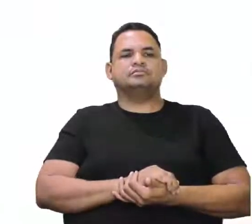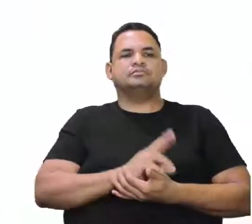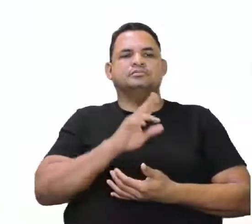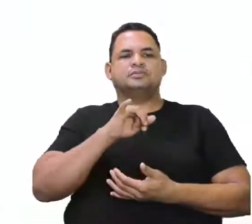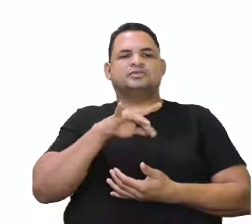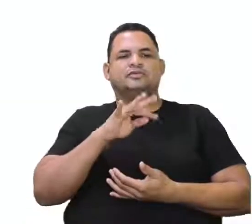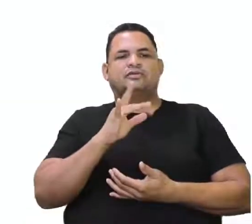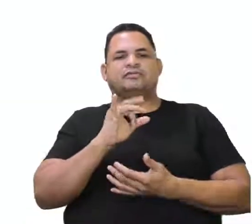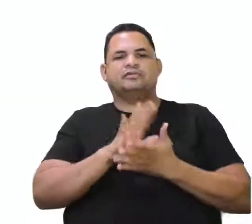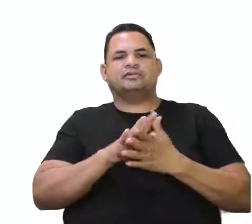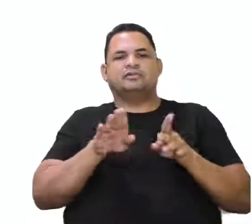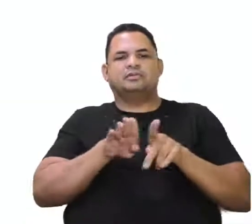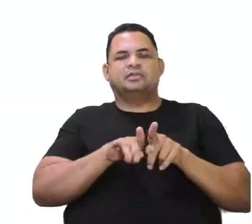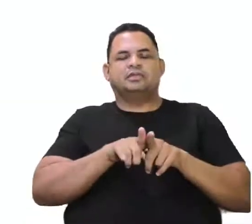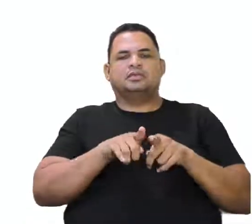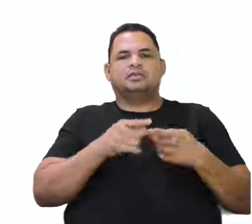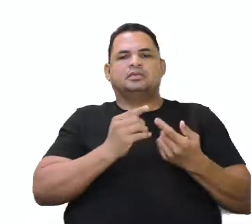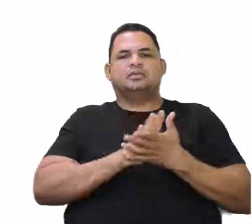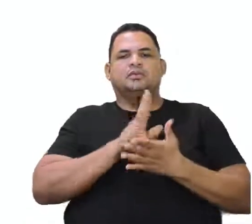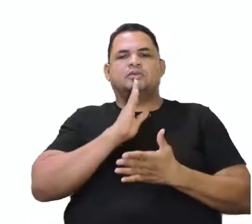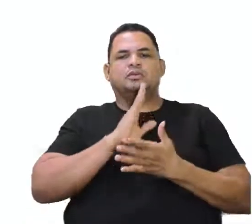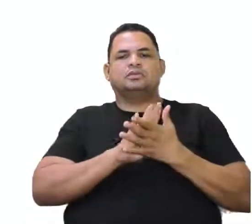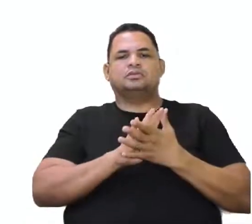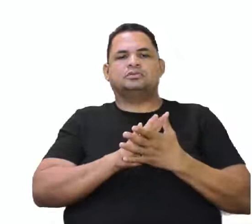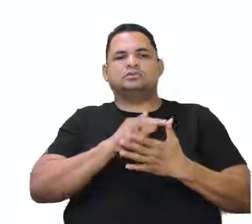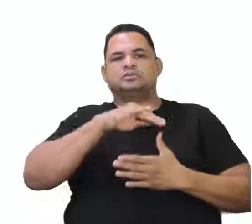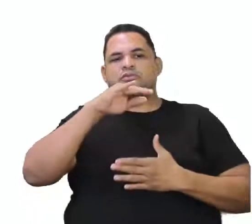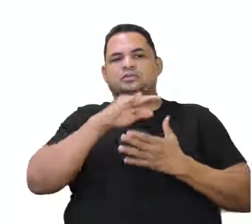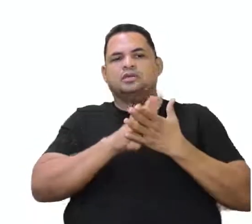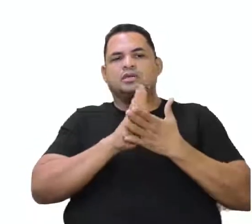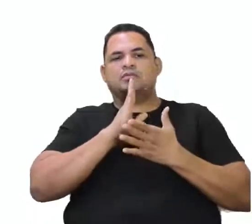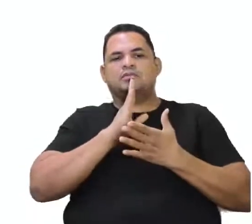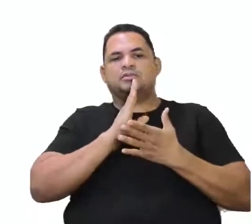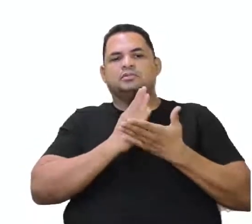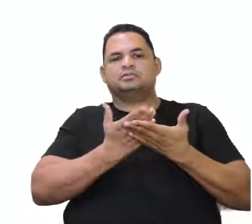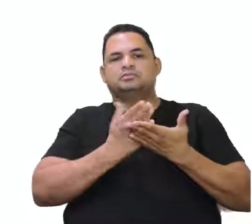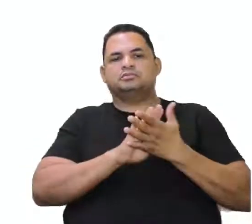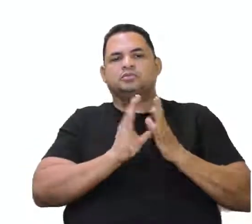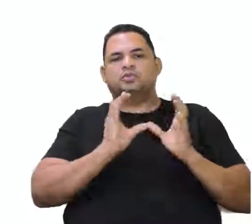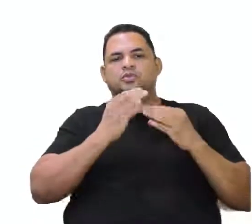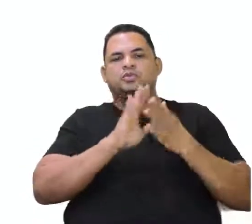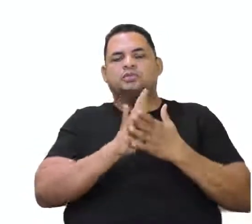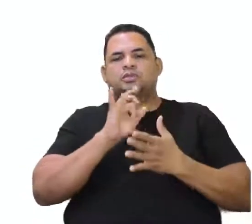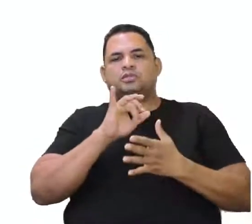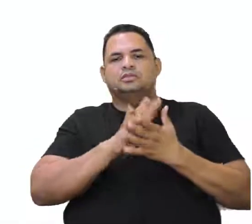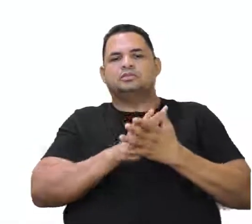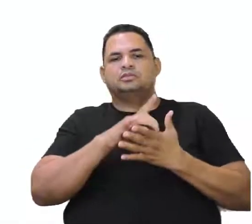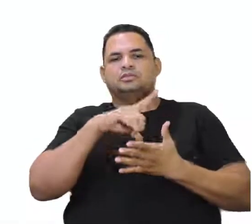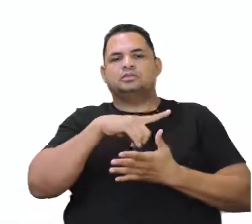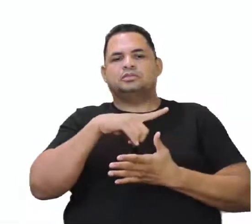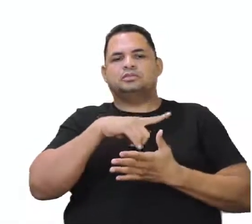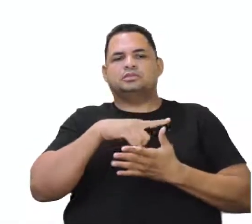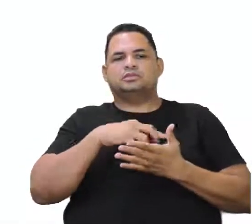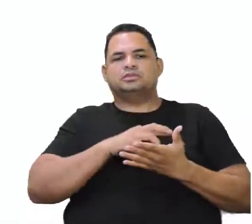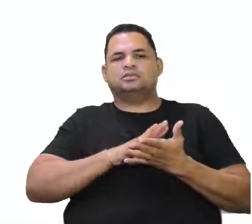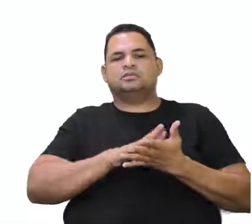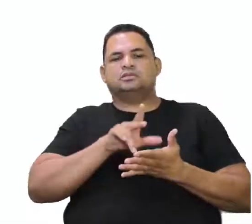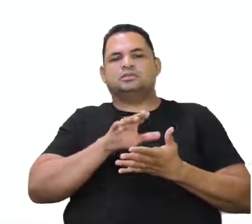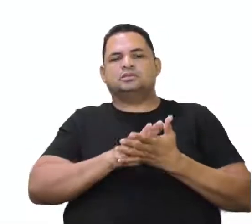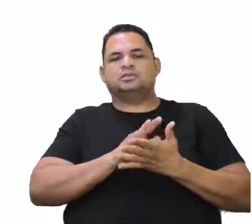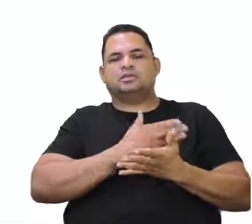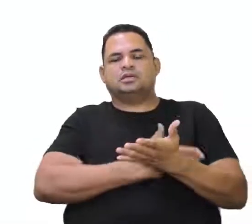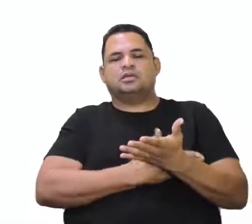O nível trófico, também conhecido por nível alimentar, representa o conjunto biótico, possuindo semelhantes hábitos